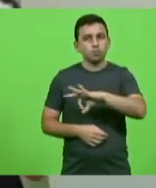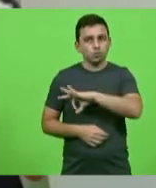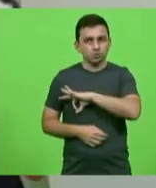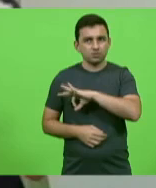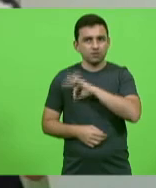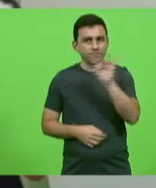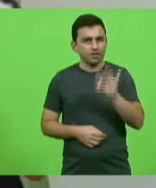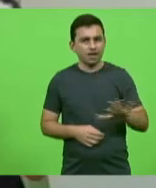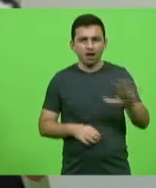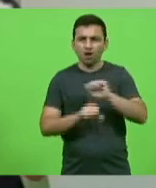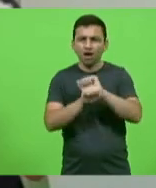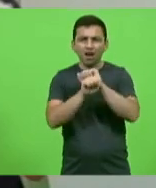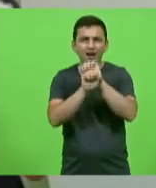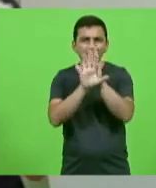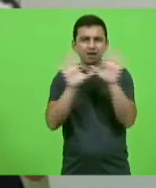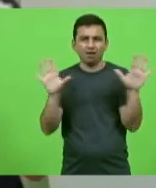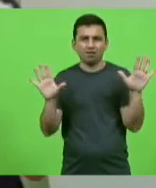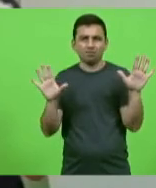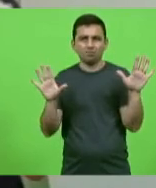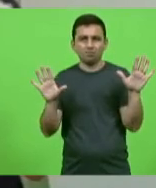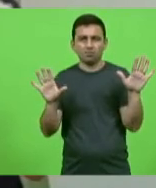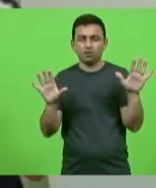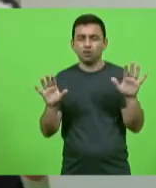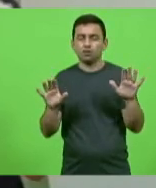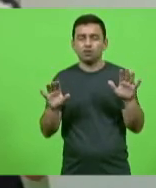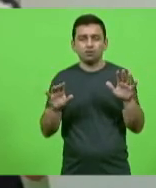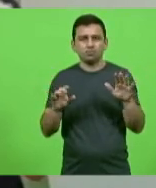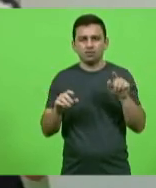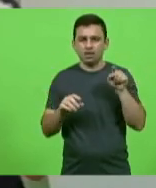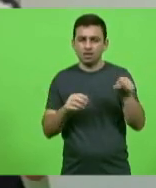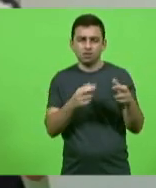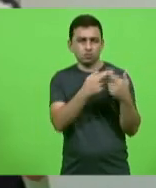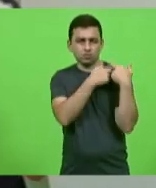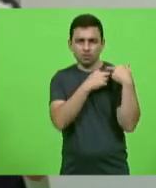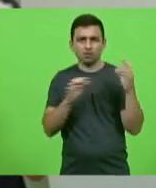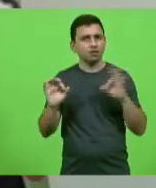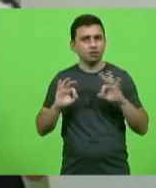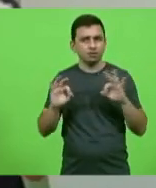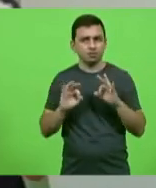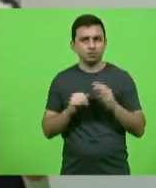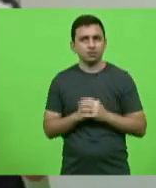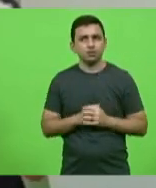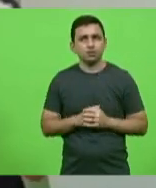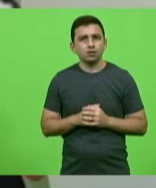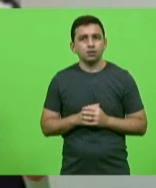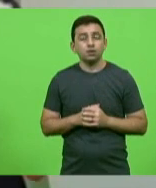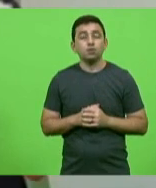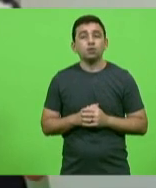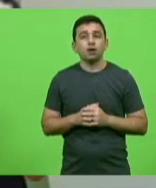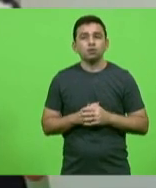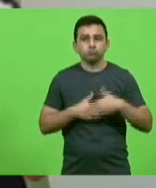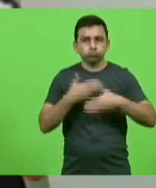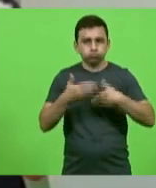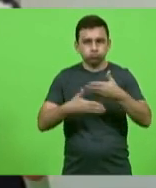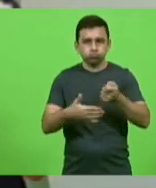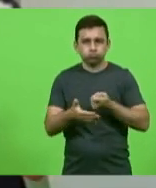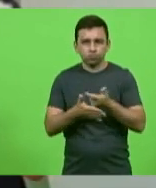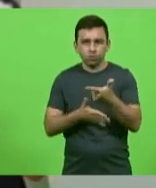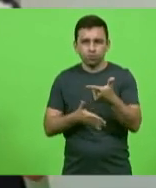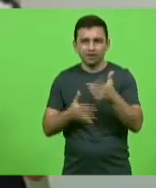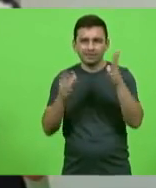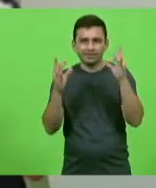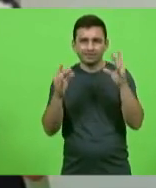Federal são claros em afastar essa responsabilidade e o processo de compra é